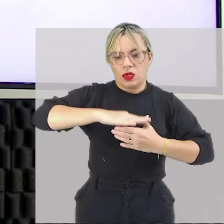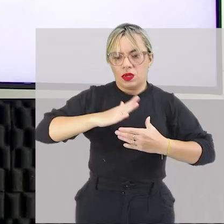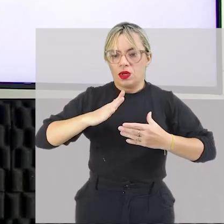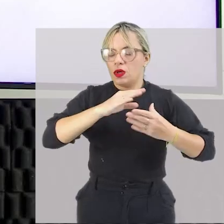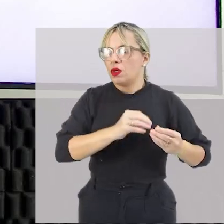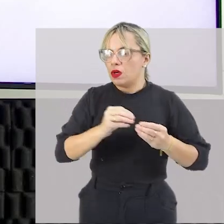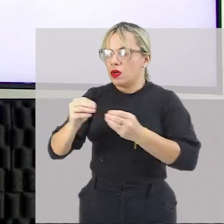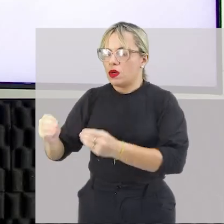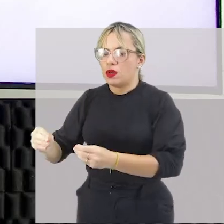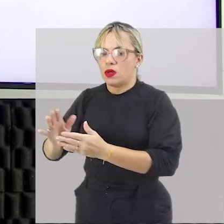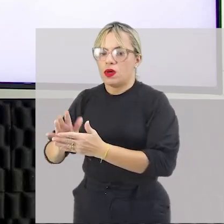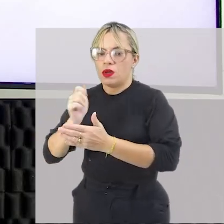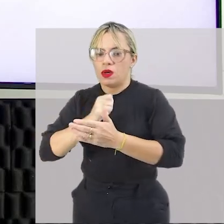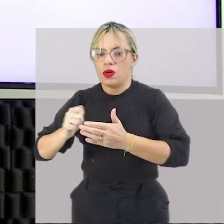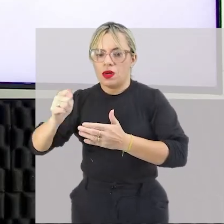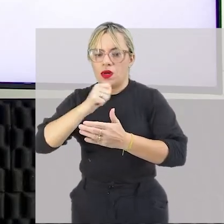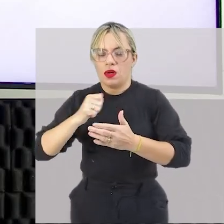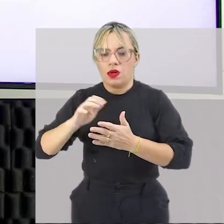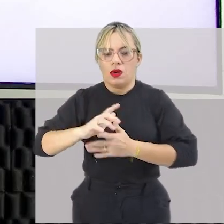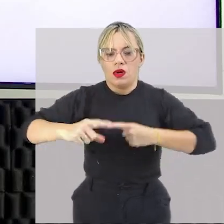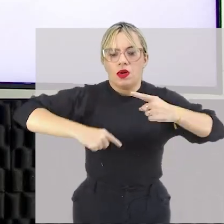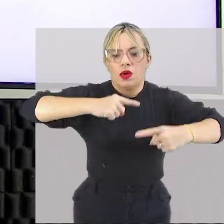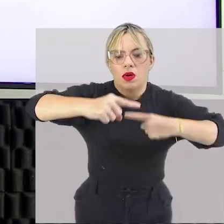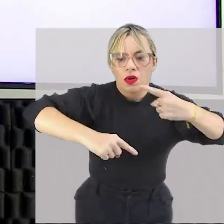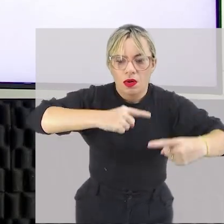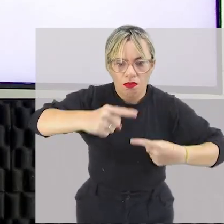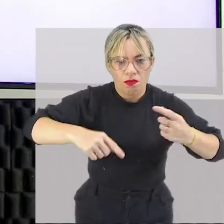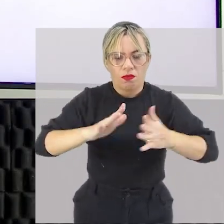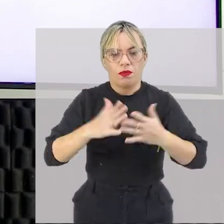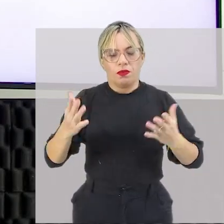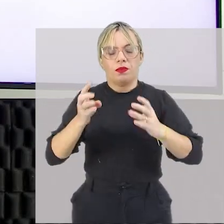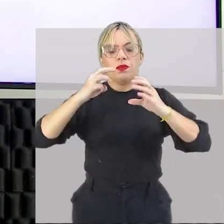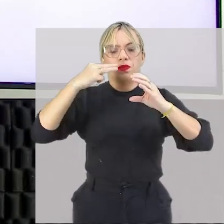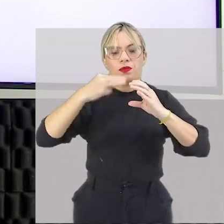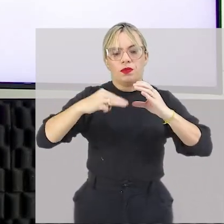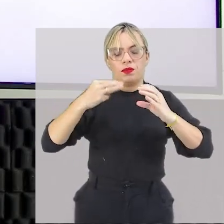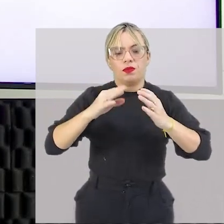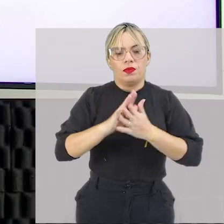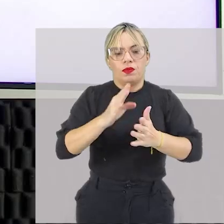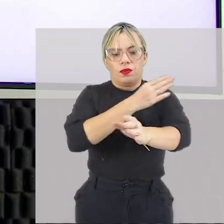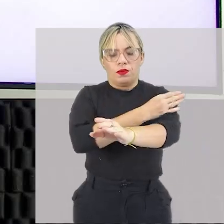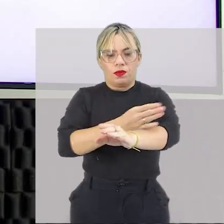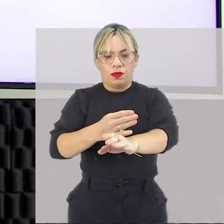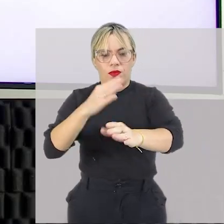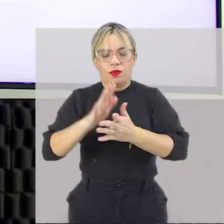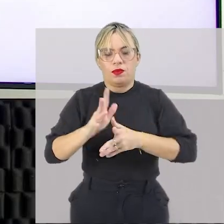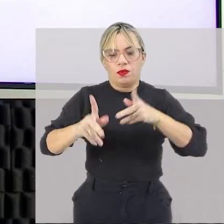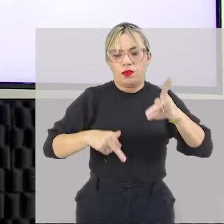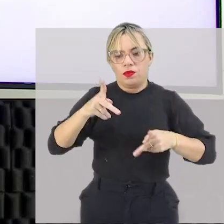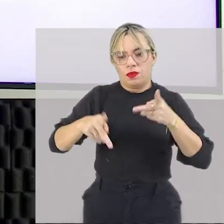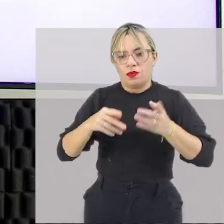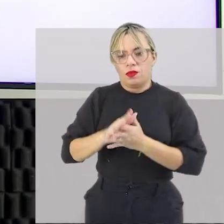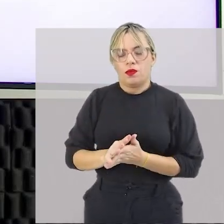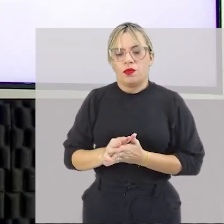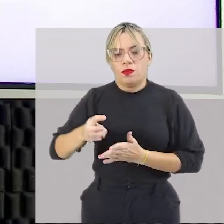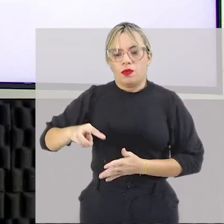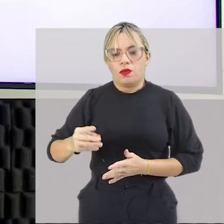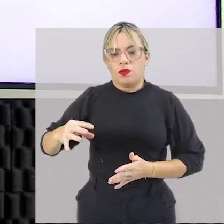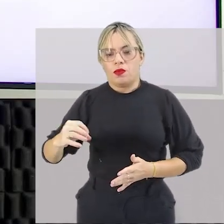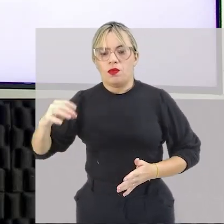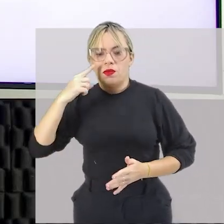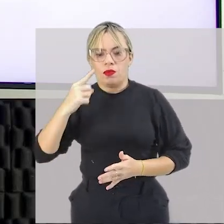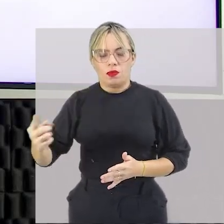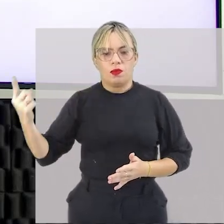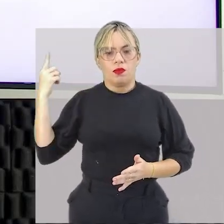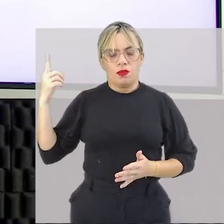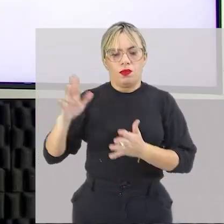entalhados, transmitindo uma espécie de recado. Então existia um costume entre esse povo Oiô dos pais transmitirem recados para